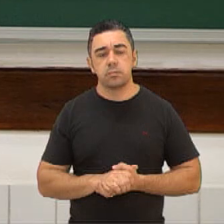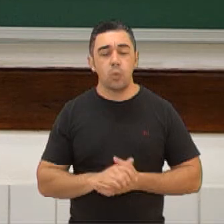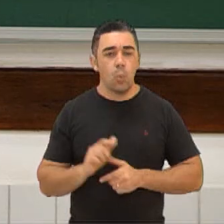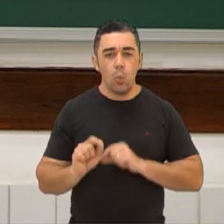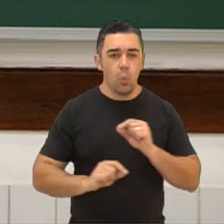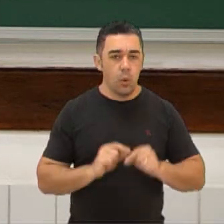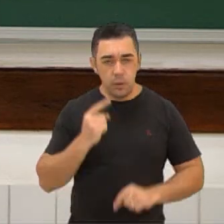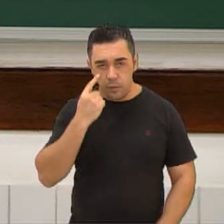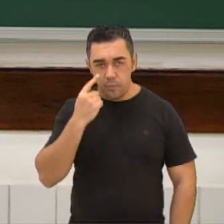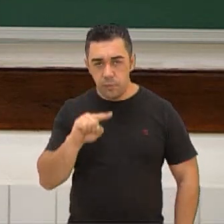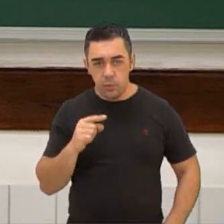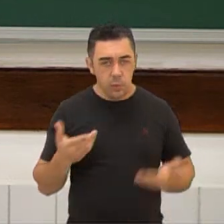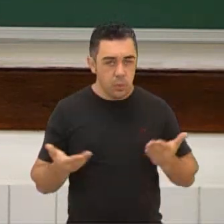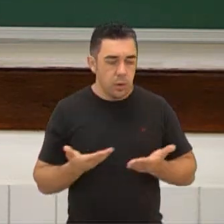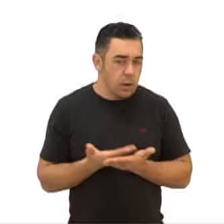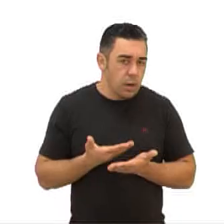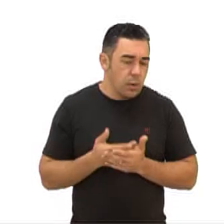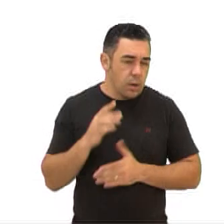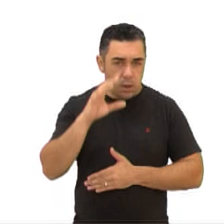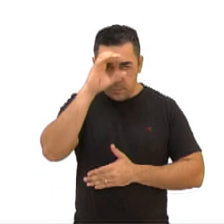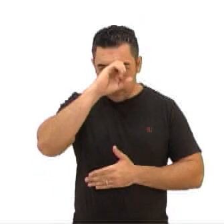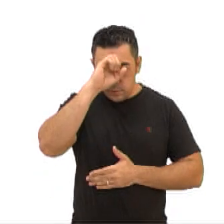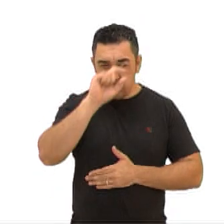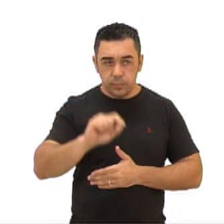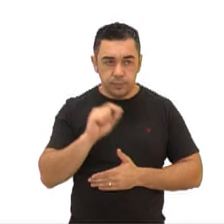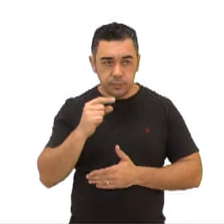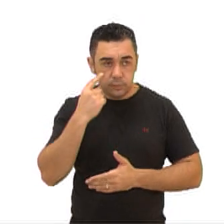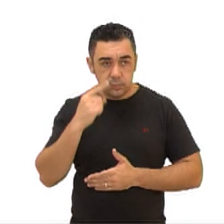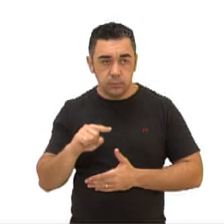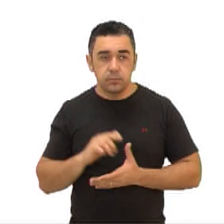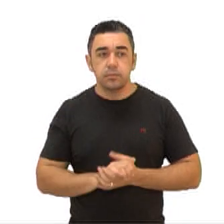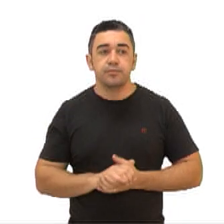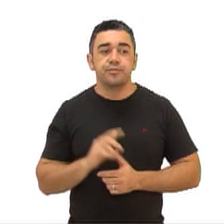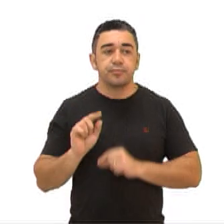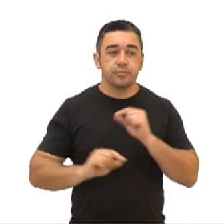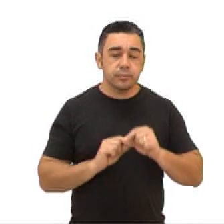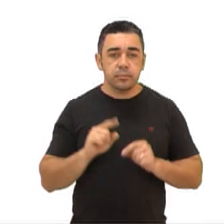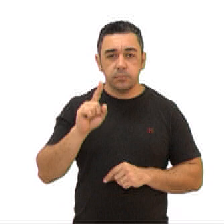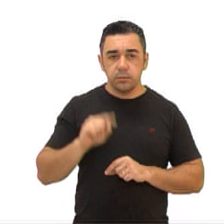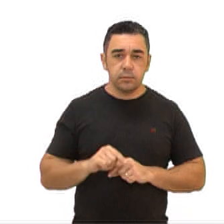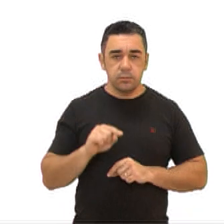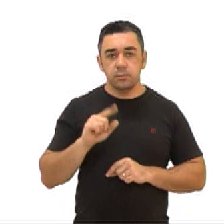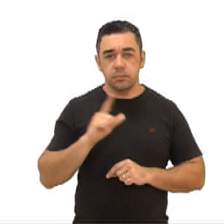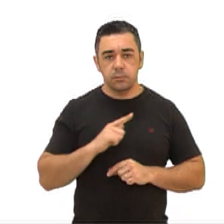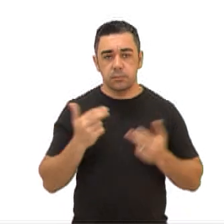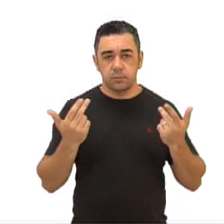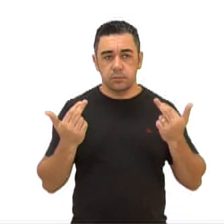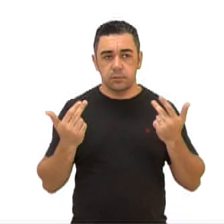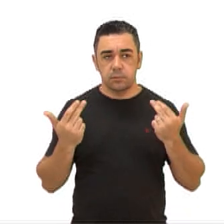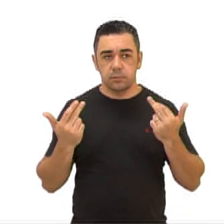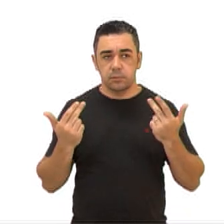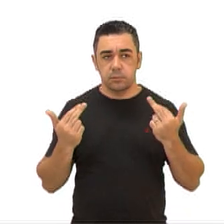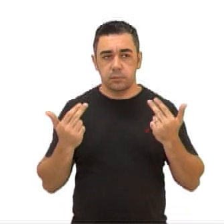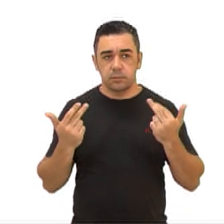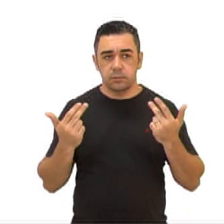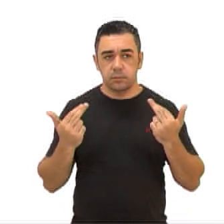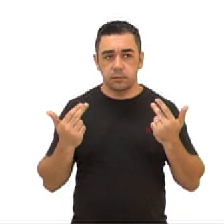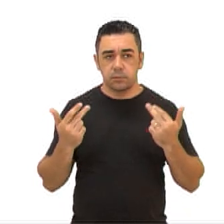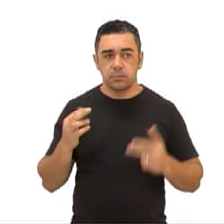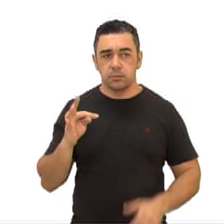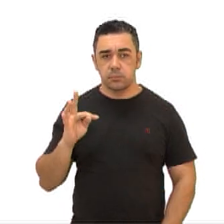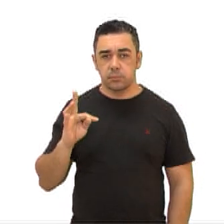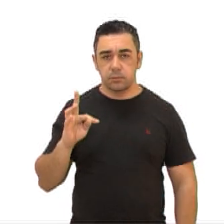O que a gente viu então nessa aula de hoje? Na aula de hoje, nós vimos sobre propriedade de igualdade, a